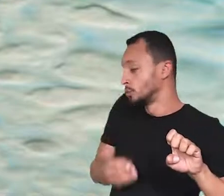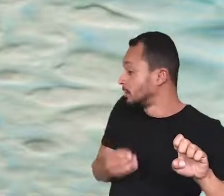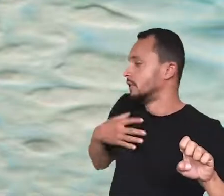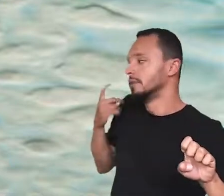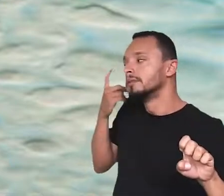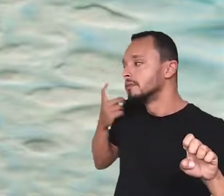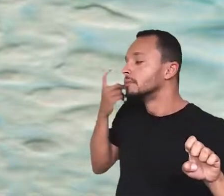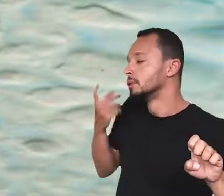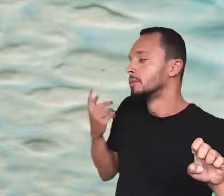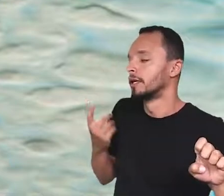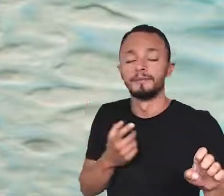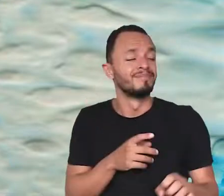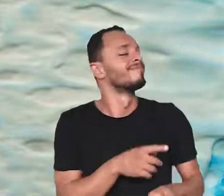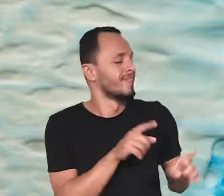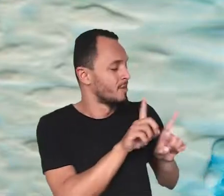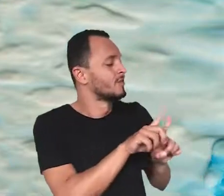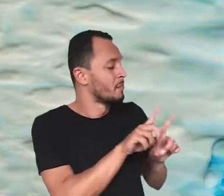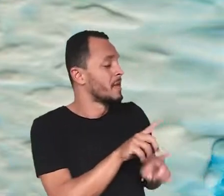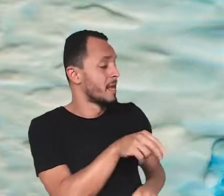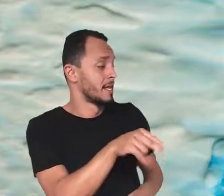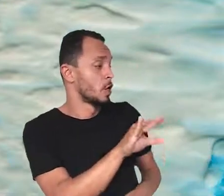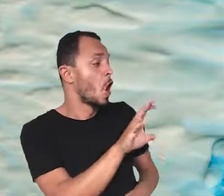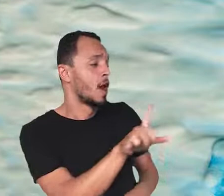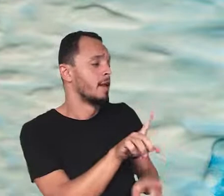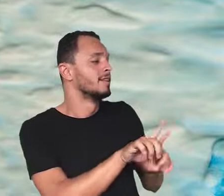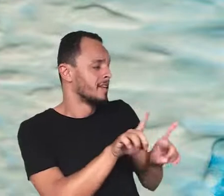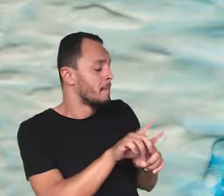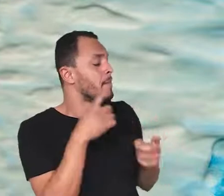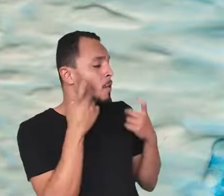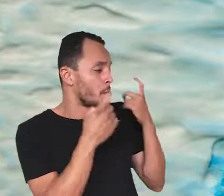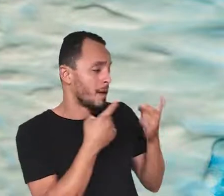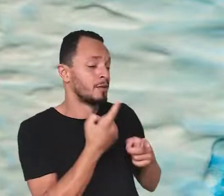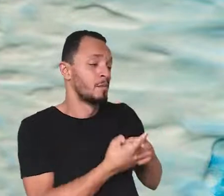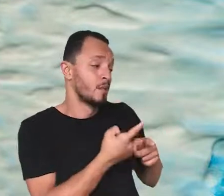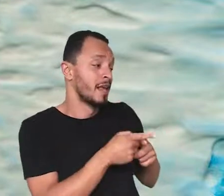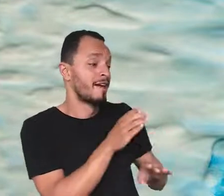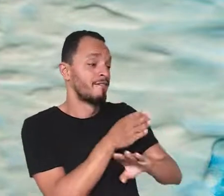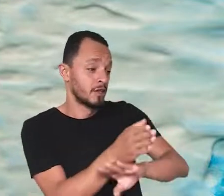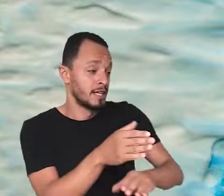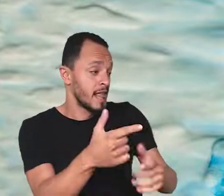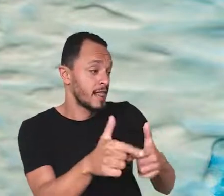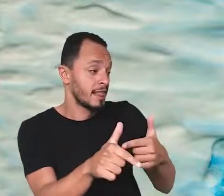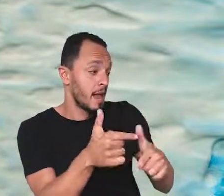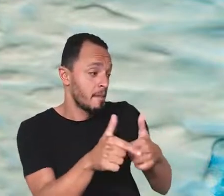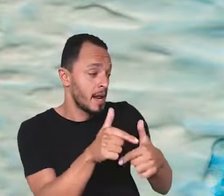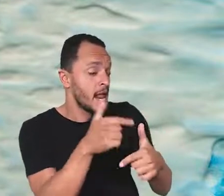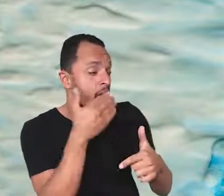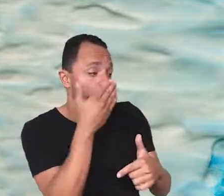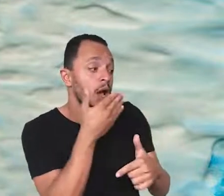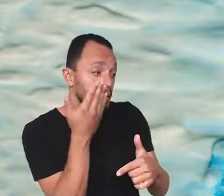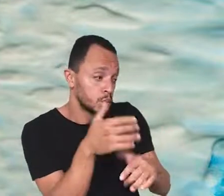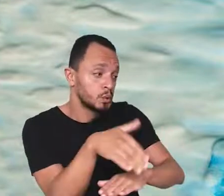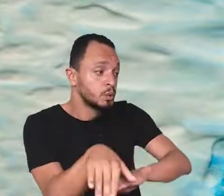bafão acontecendo junto. Primeiro a gente descobre que ela saiu daqui e foi trabalhar na Goicoroço. Depois que o maridão dá